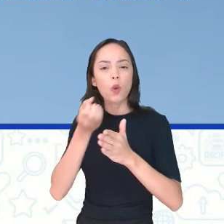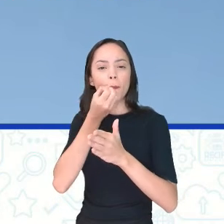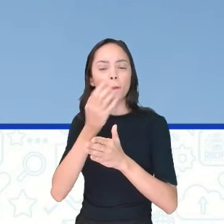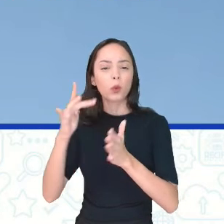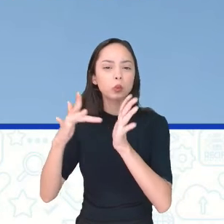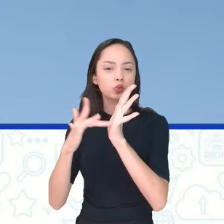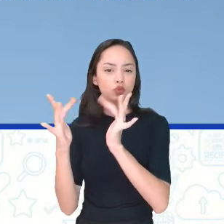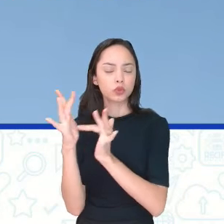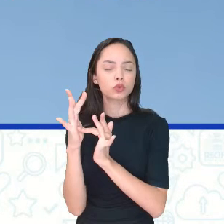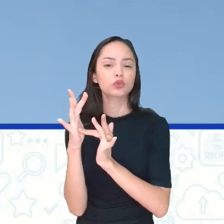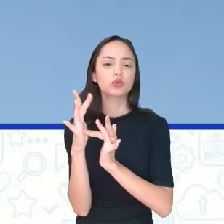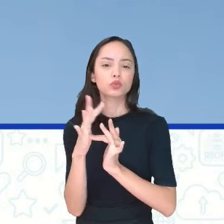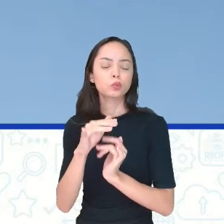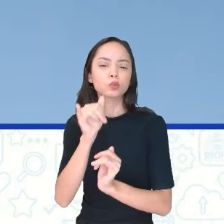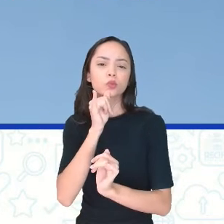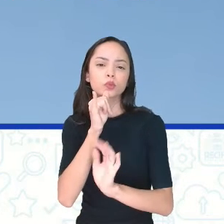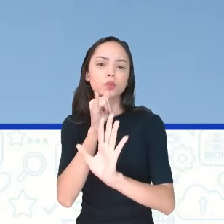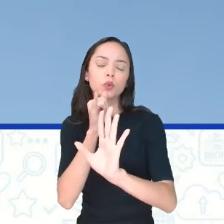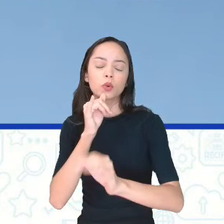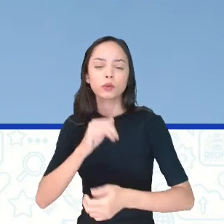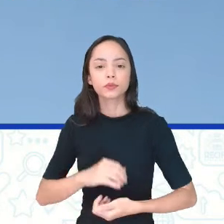por exemplo, né, ali na